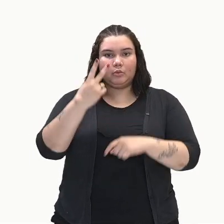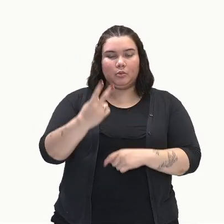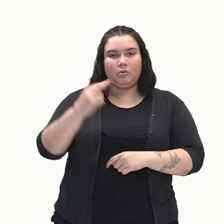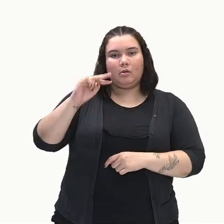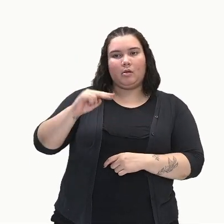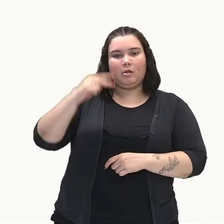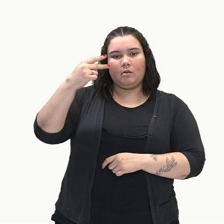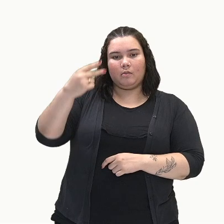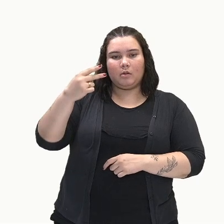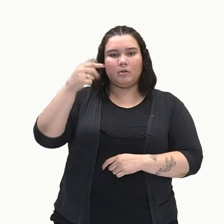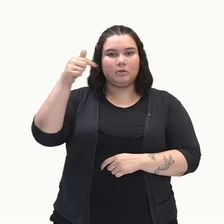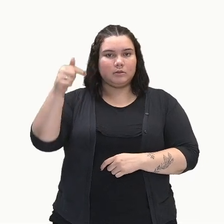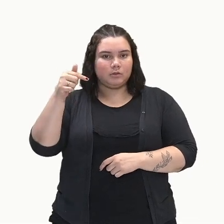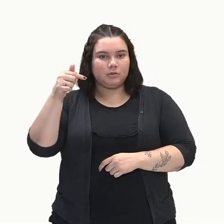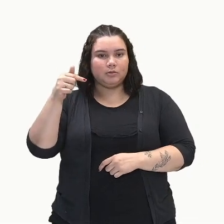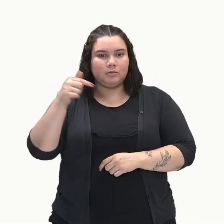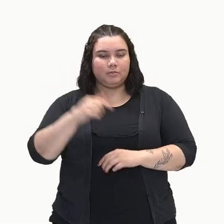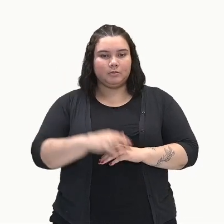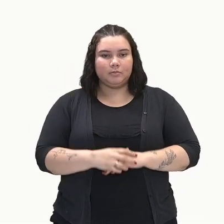a 7.